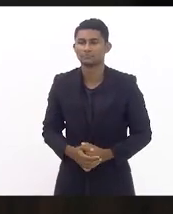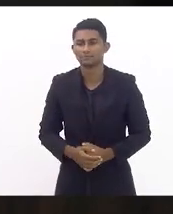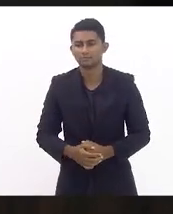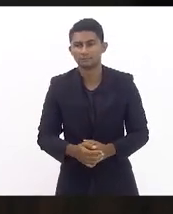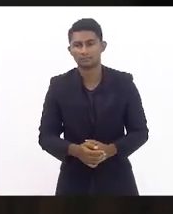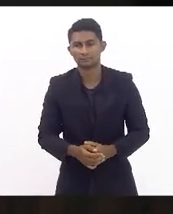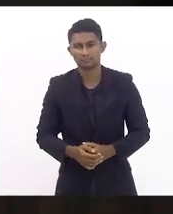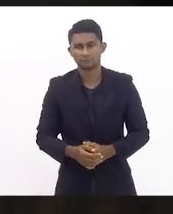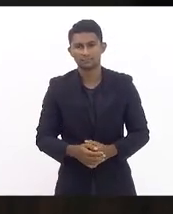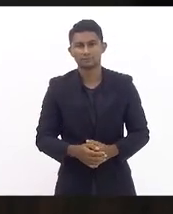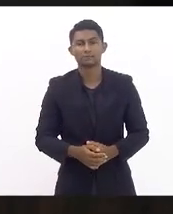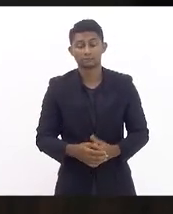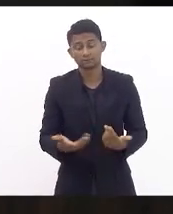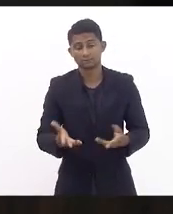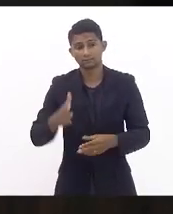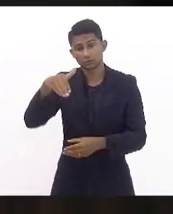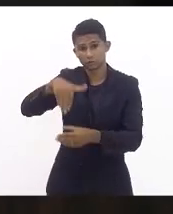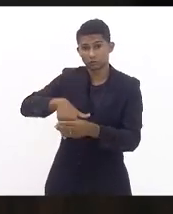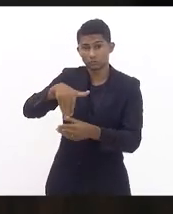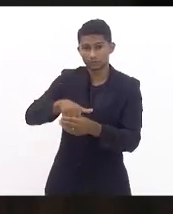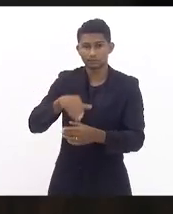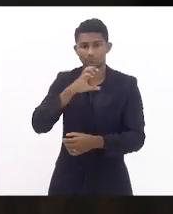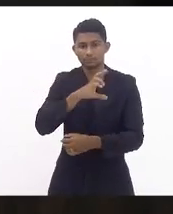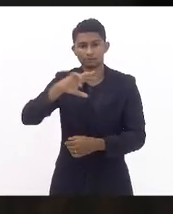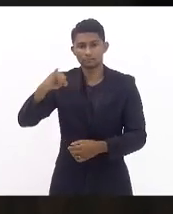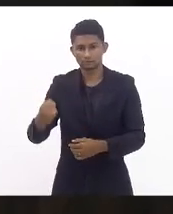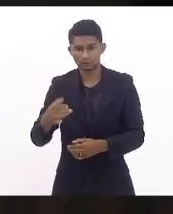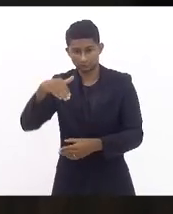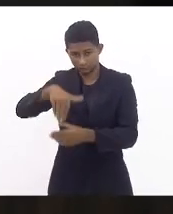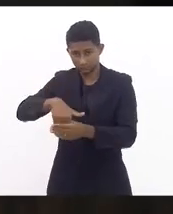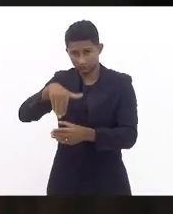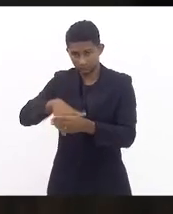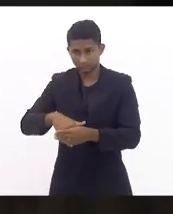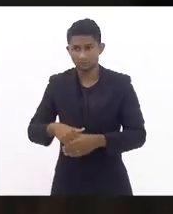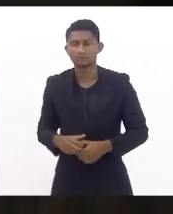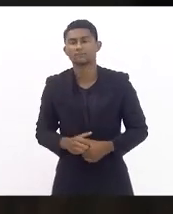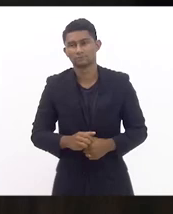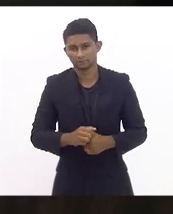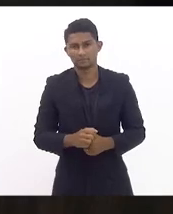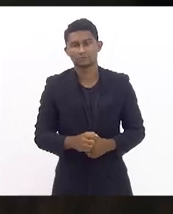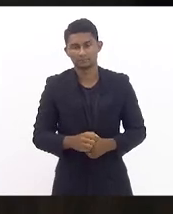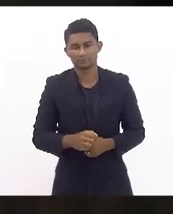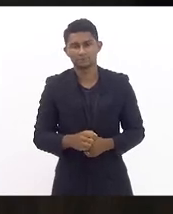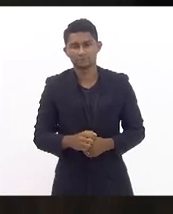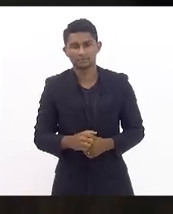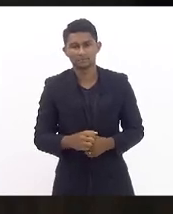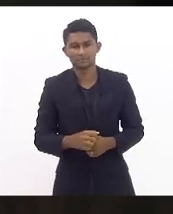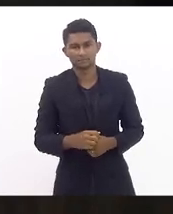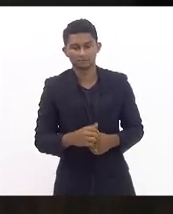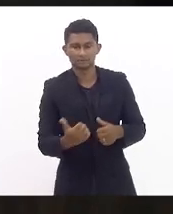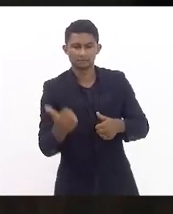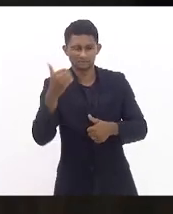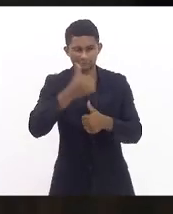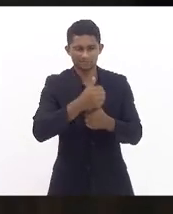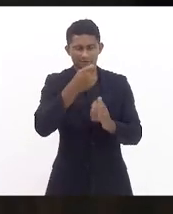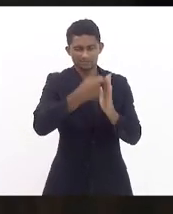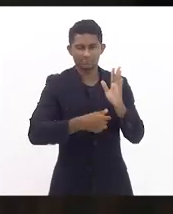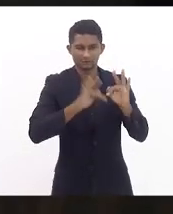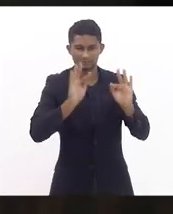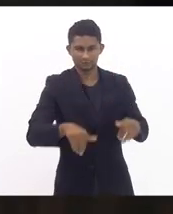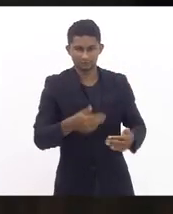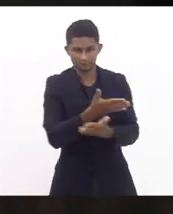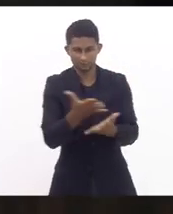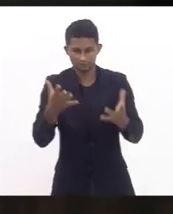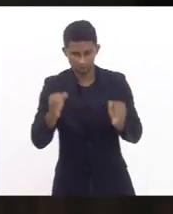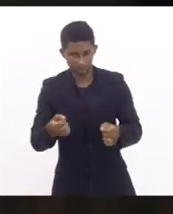Então, em votação, parecida à Comissão de Constituição e Justiça, pelo substitutivo com forma final de redação. Os senhores que